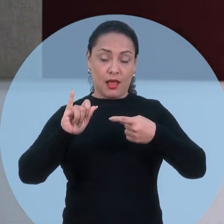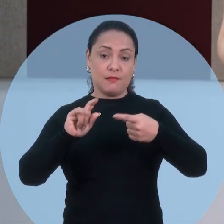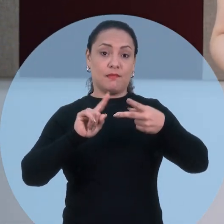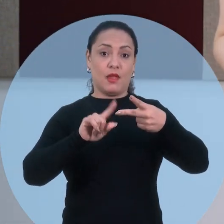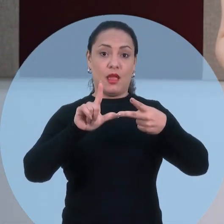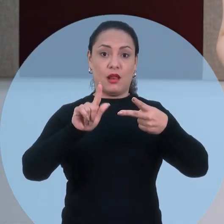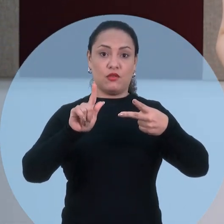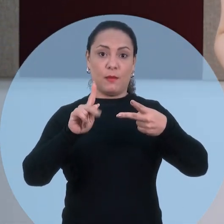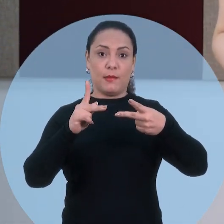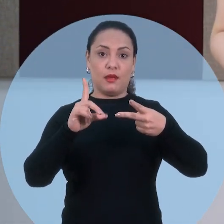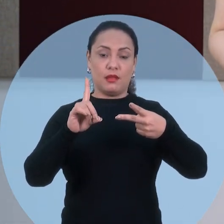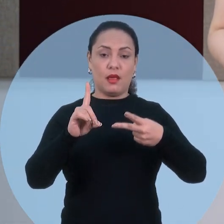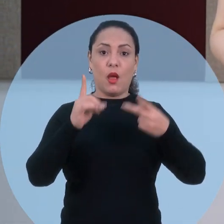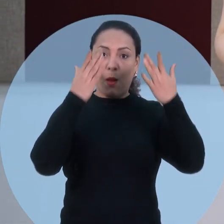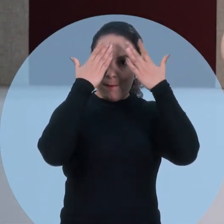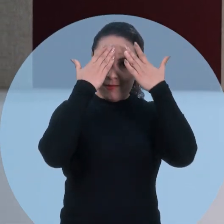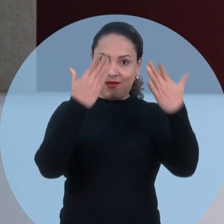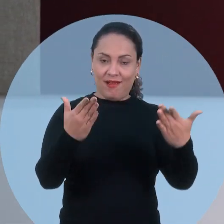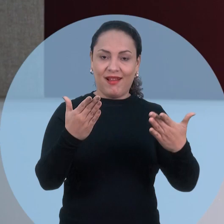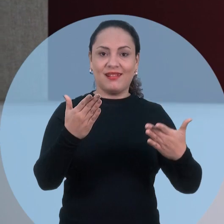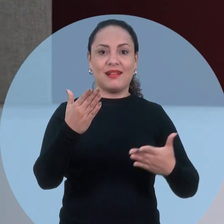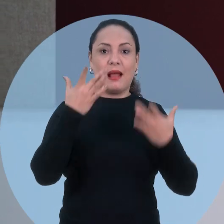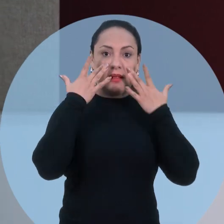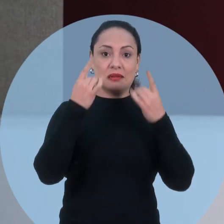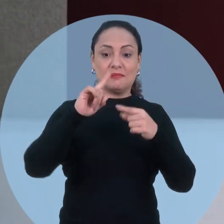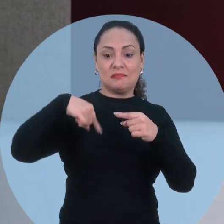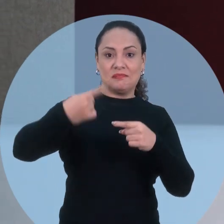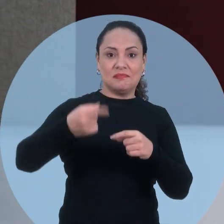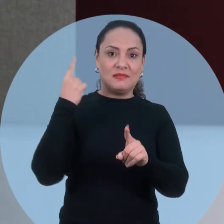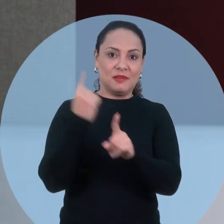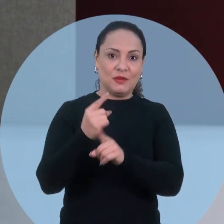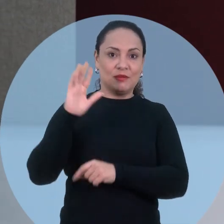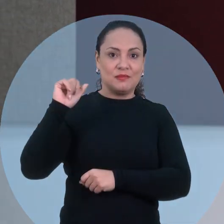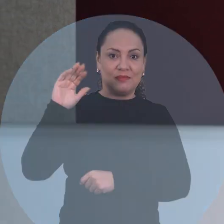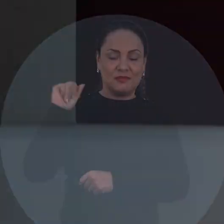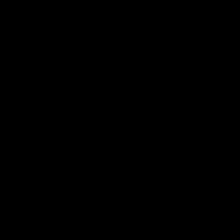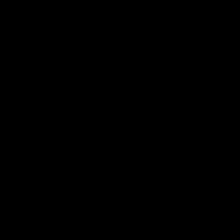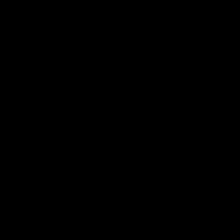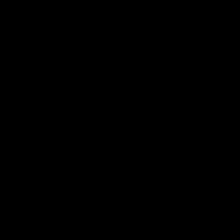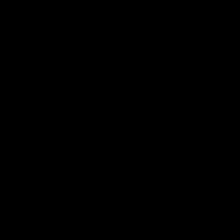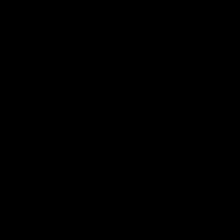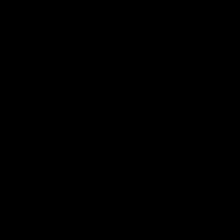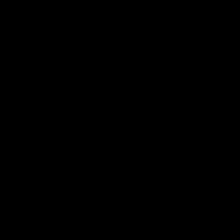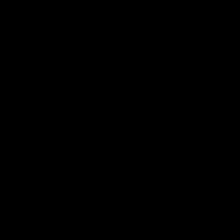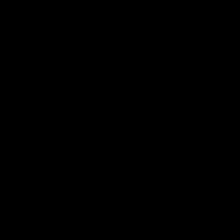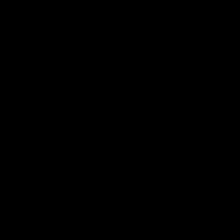leis, LAI e LGPD. Obrigada pela atenção e até a próxima. Tchau!